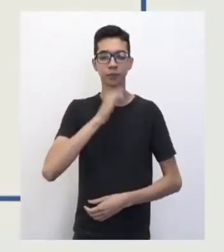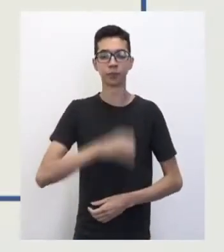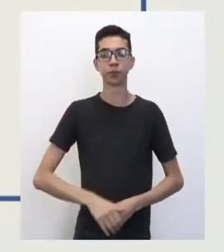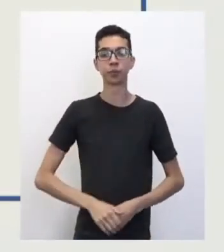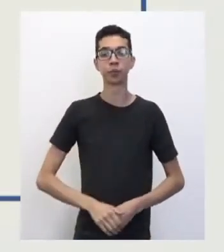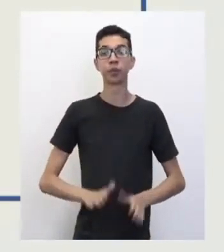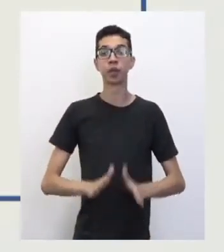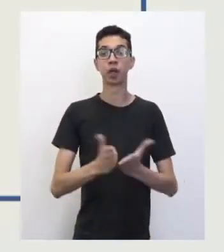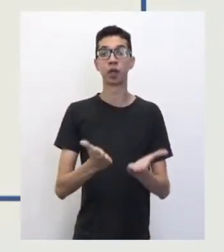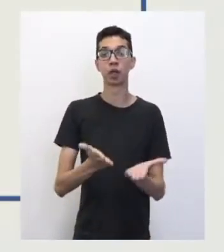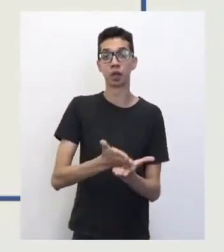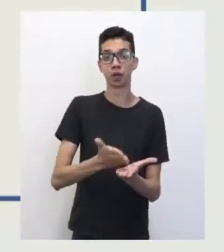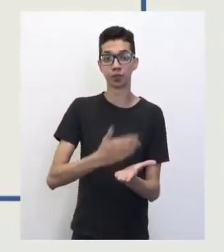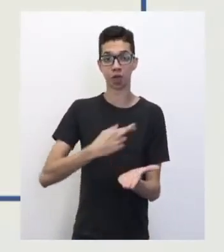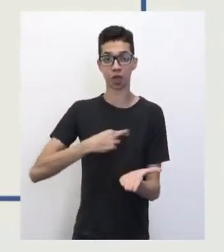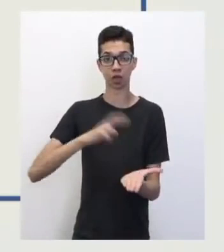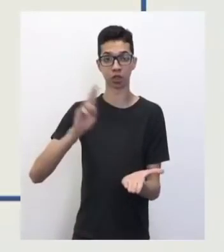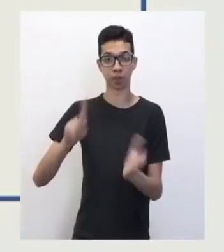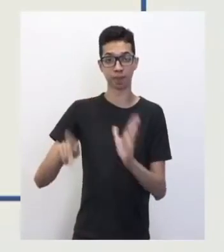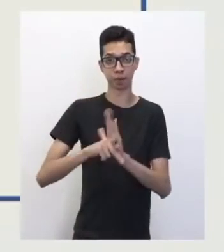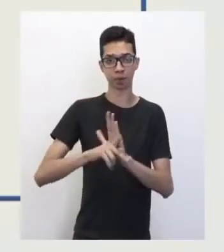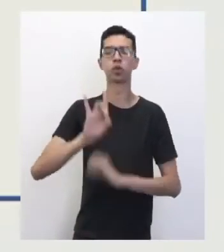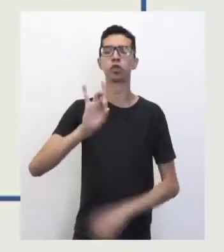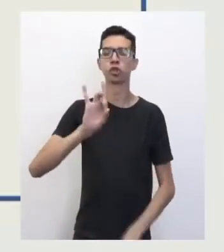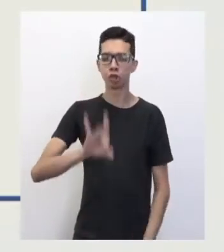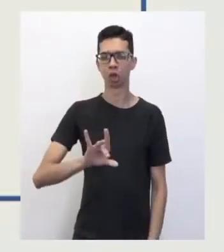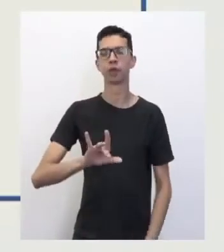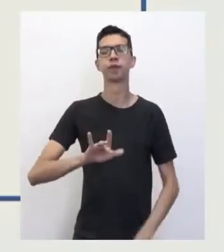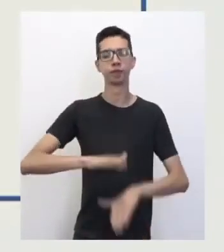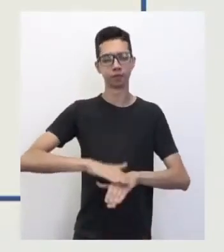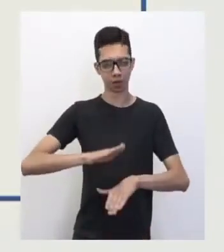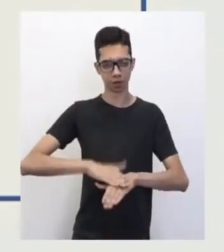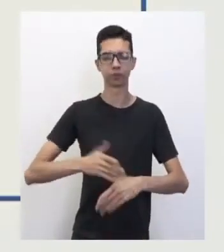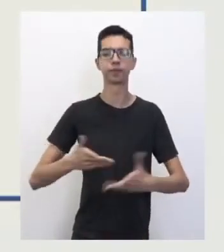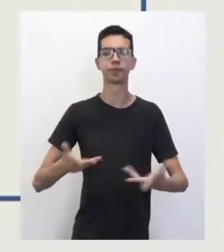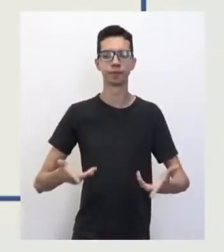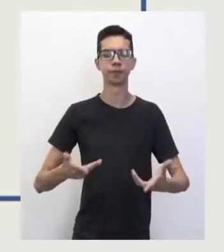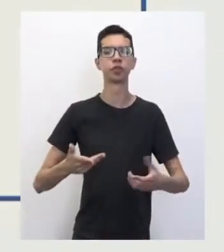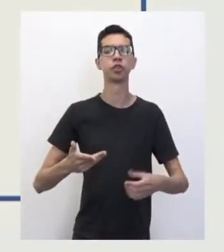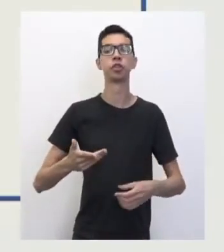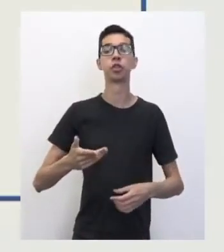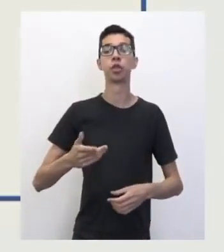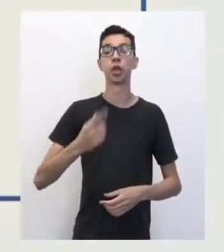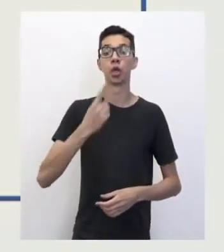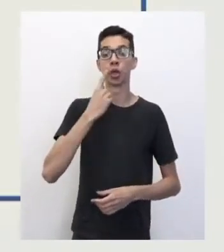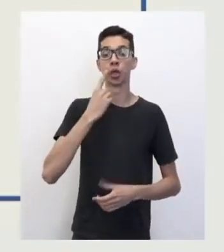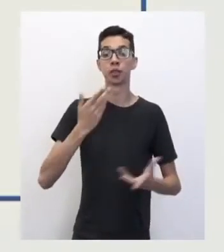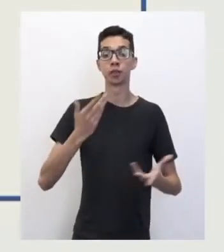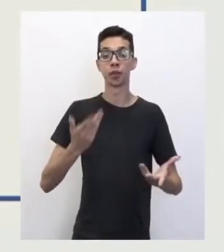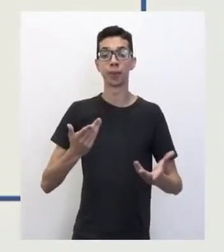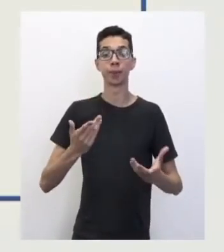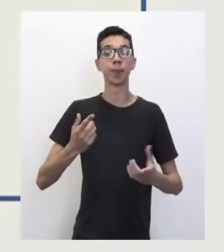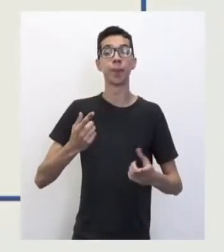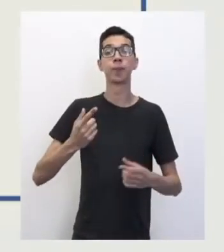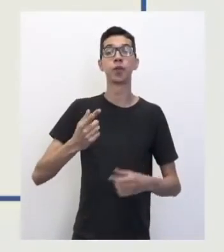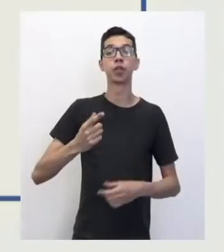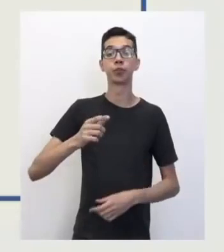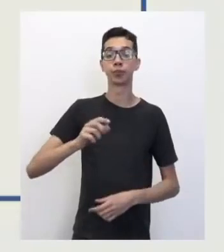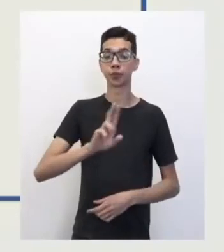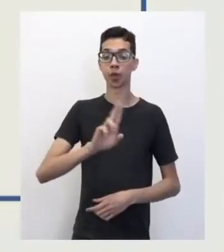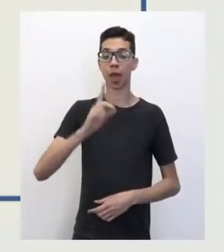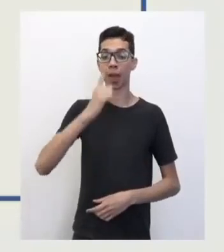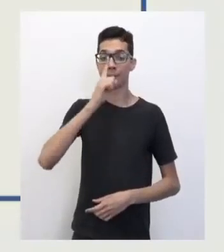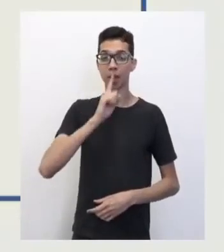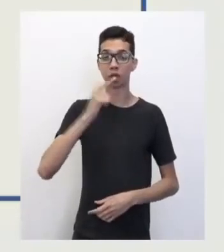religiosos eram produzidos. Já que, e daí nós temos uma explicação do porquê disso, por que só livros religiosos